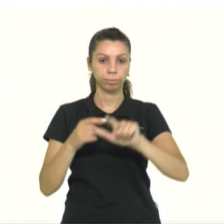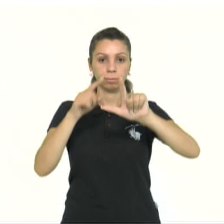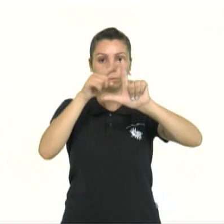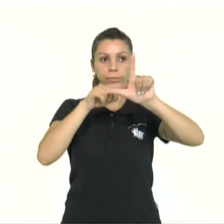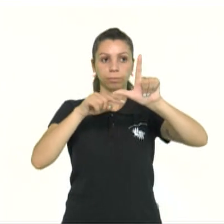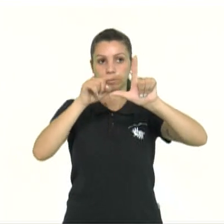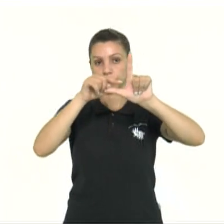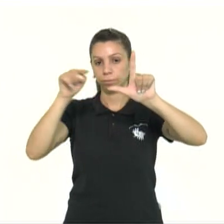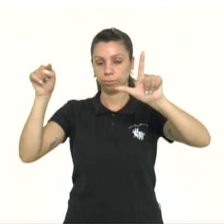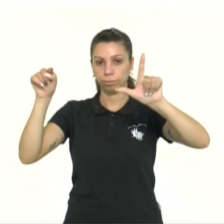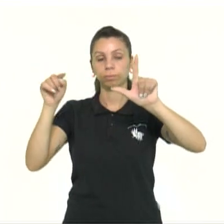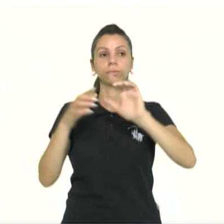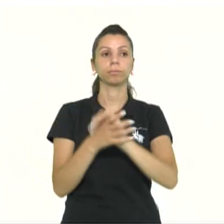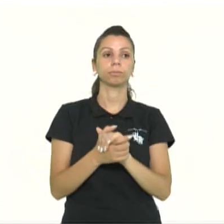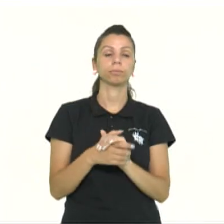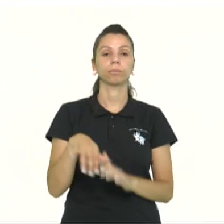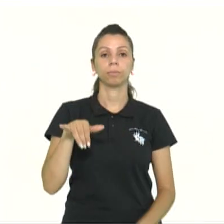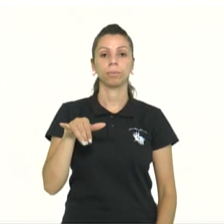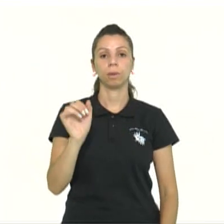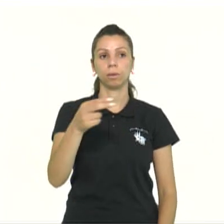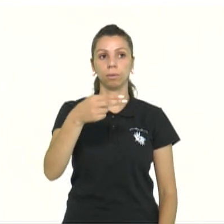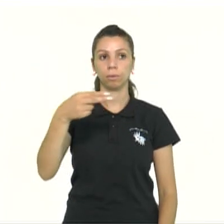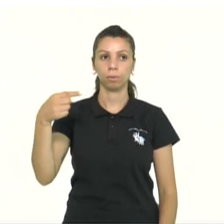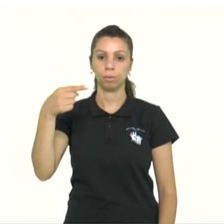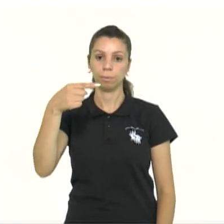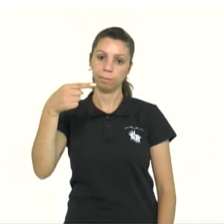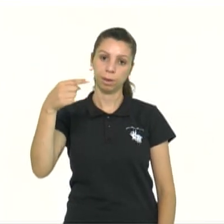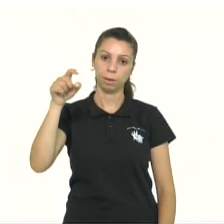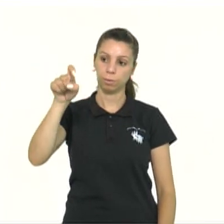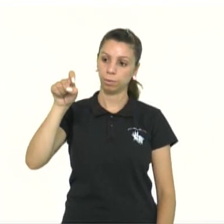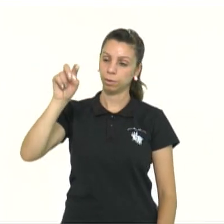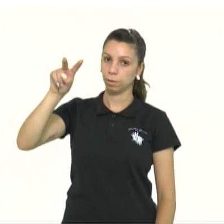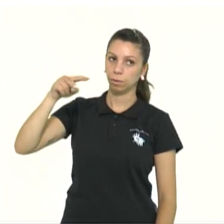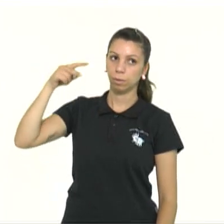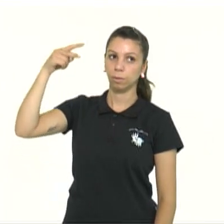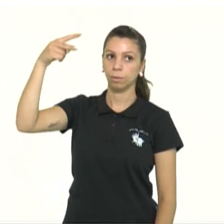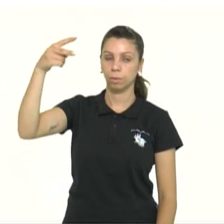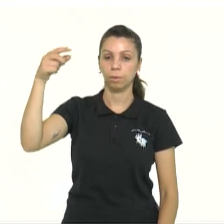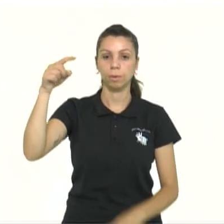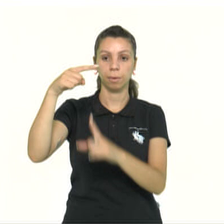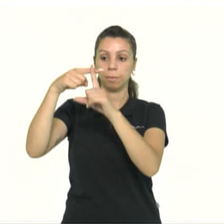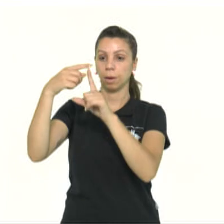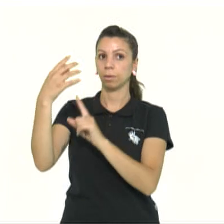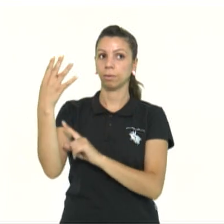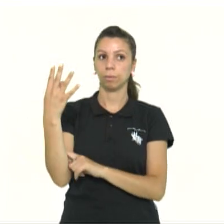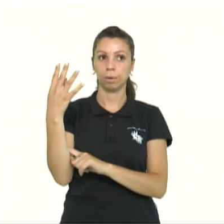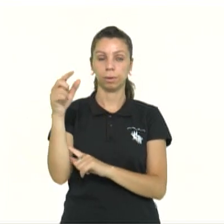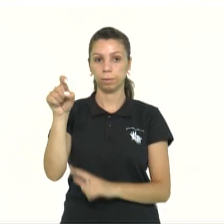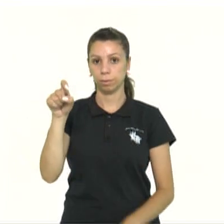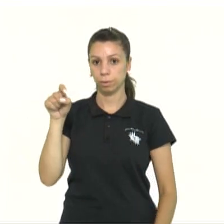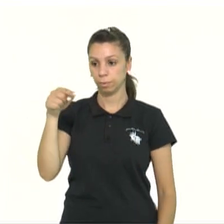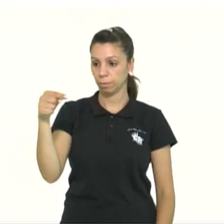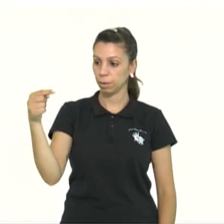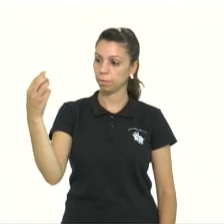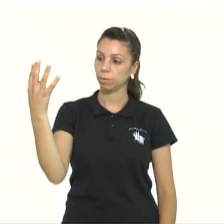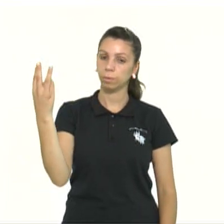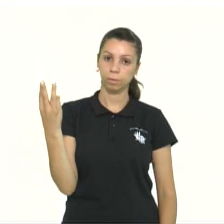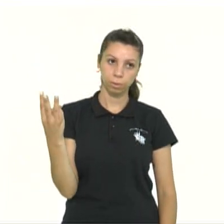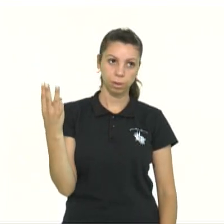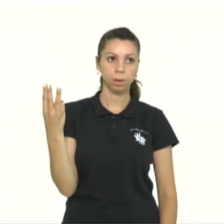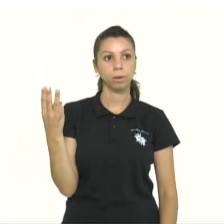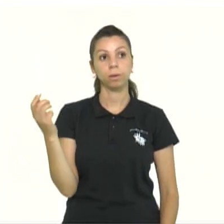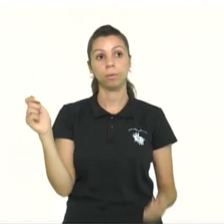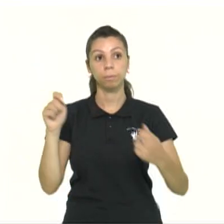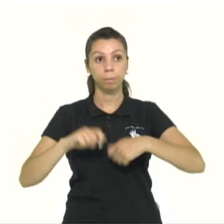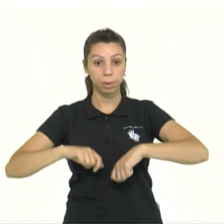da função quadrática. Y igual a menos x ao quadrado mais 4x menos 3. Lembrando, atribuir valores para